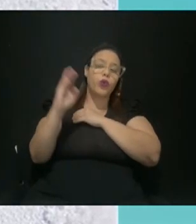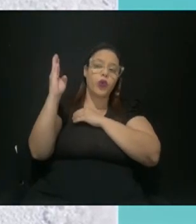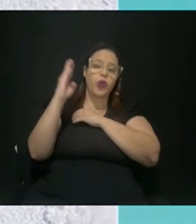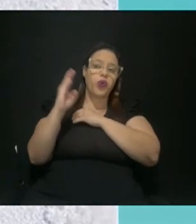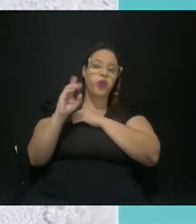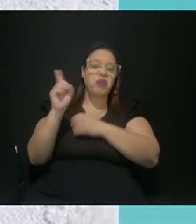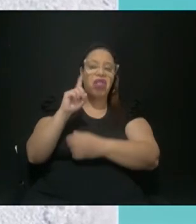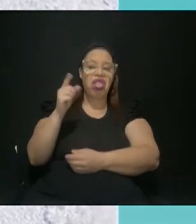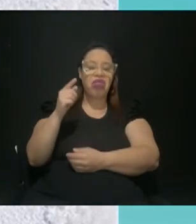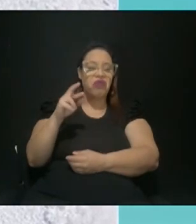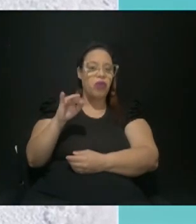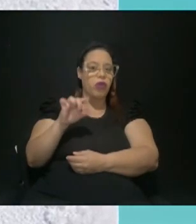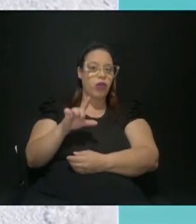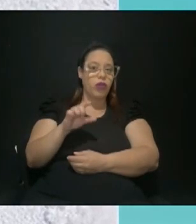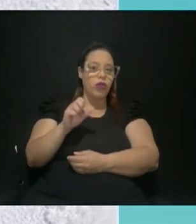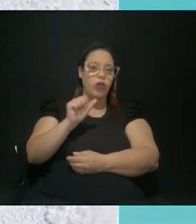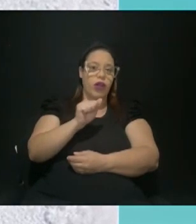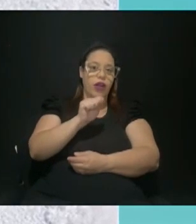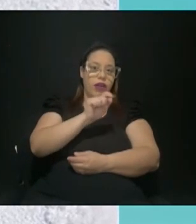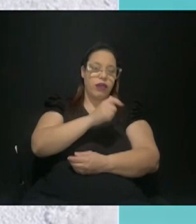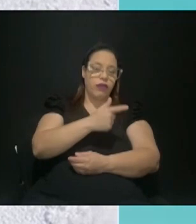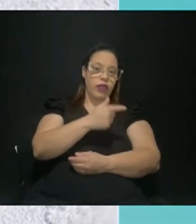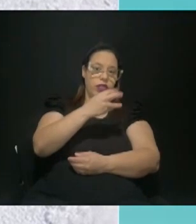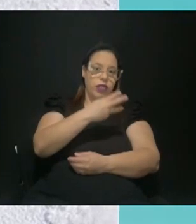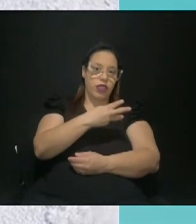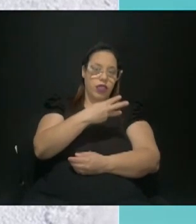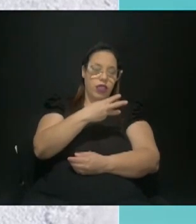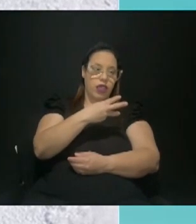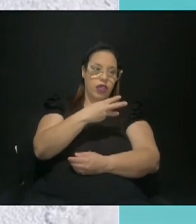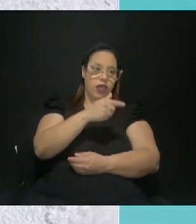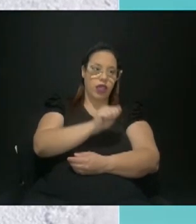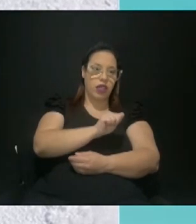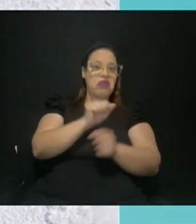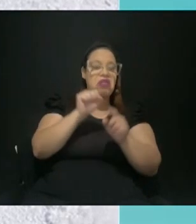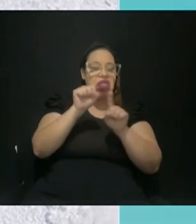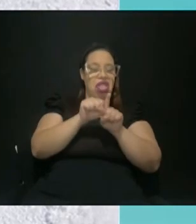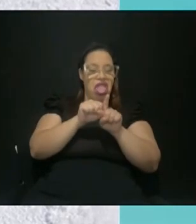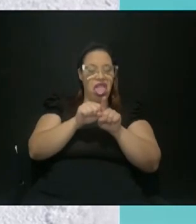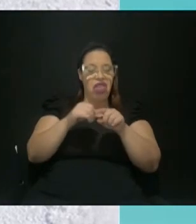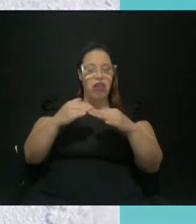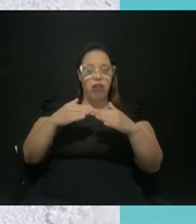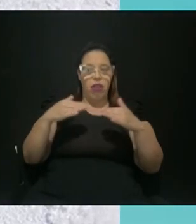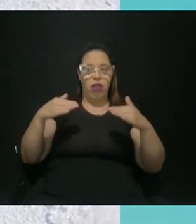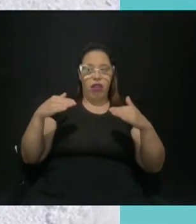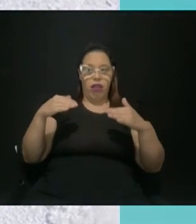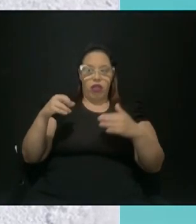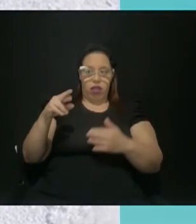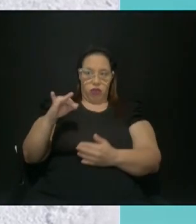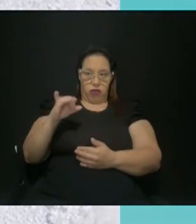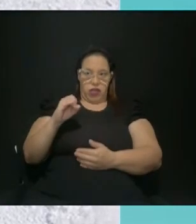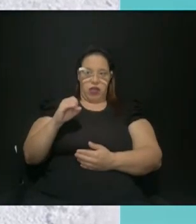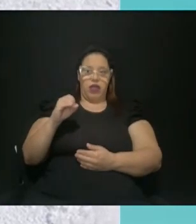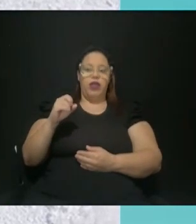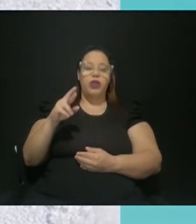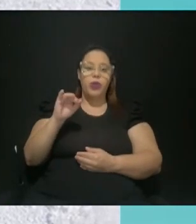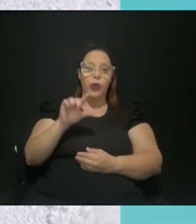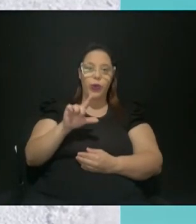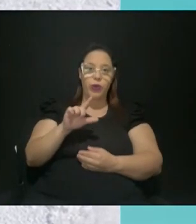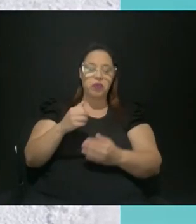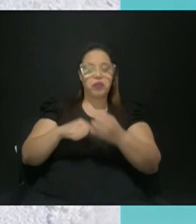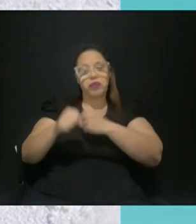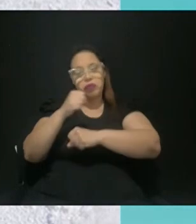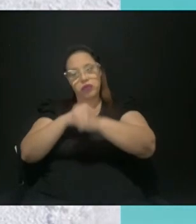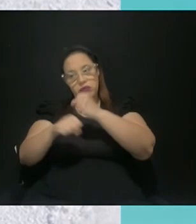O A23A permanece há meses no mesmo lugar ao norte das Ilhas Orcádias do Sul, girando em direção